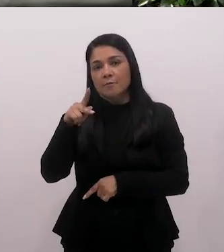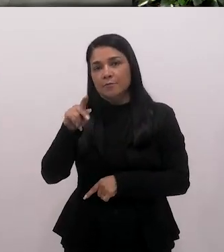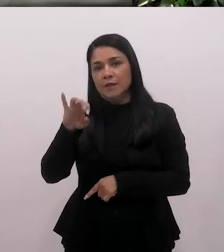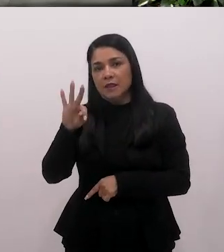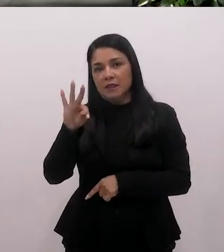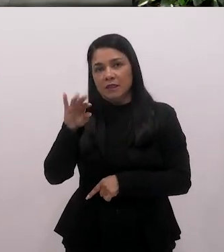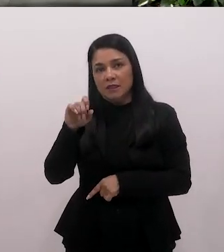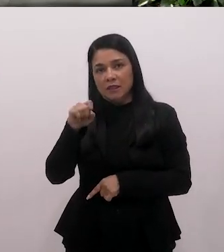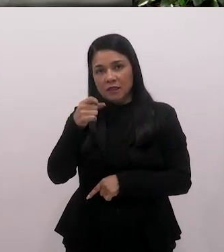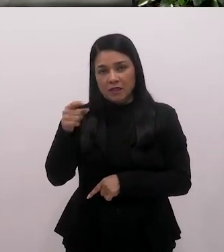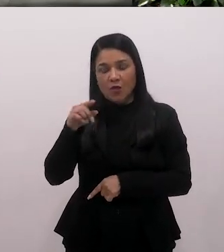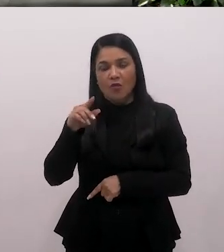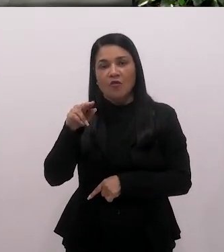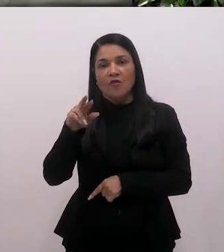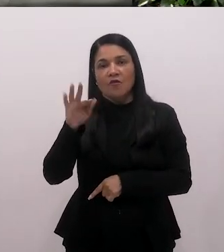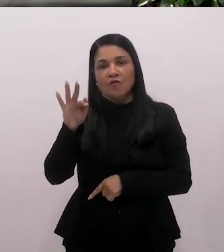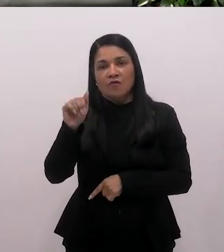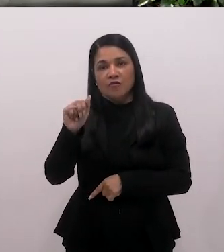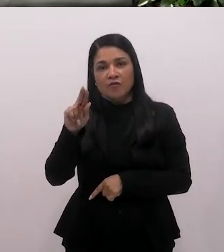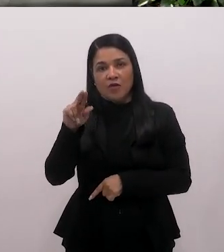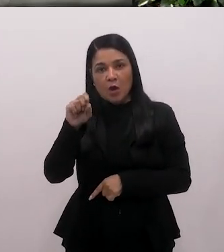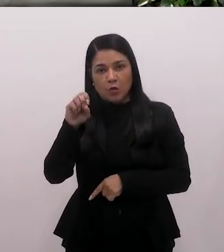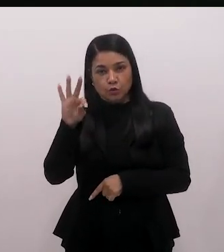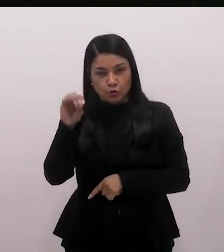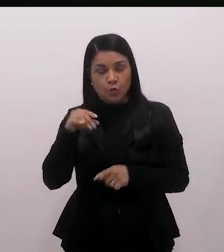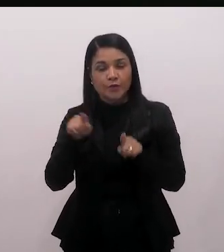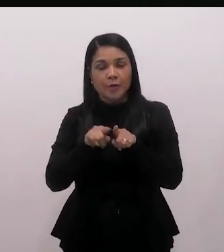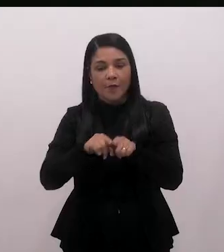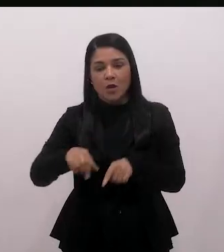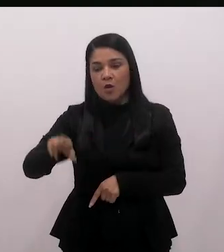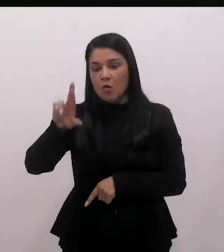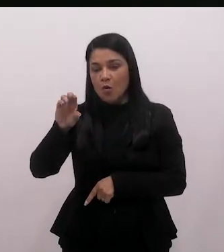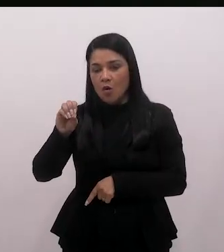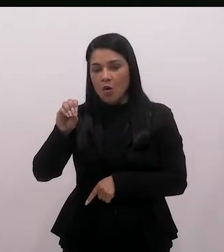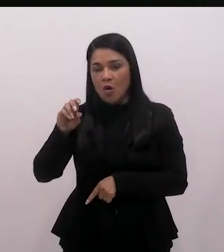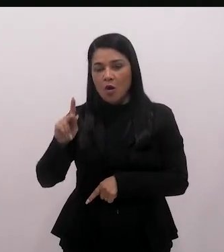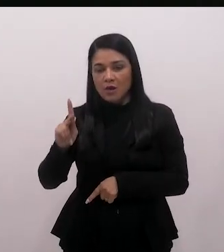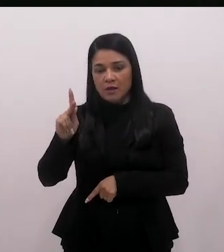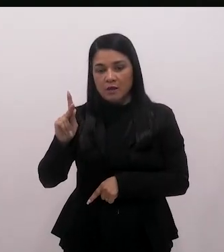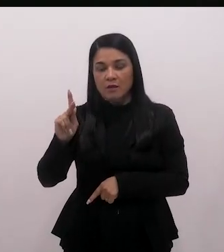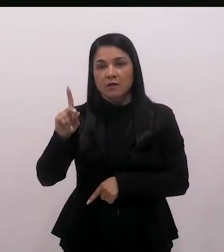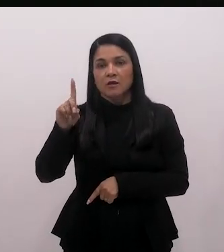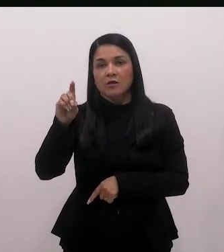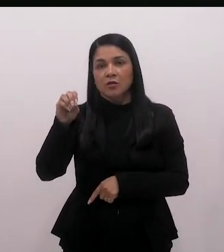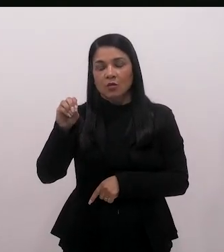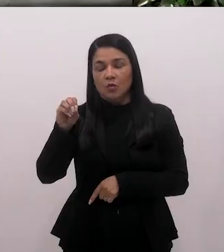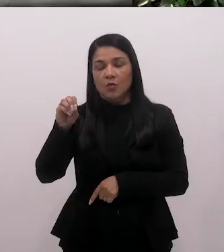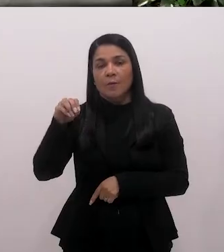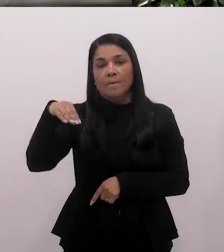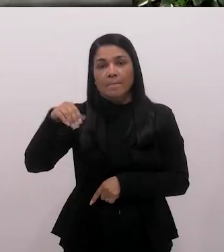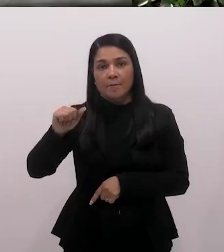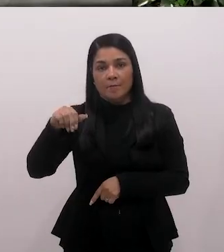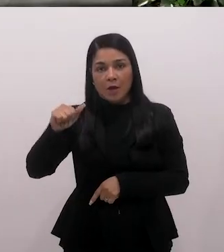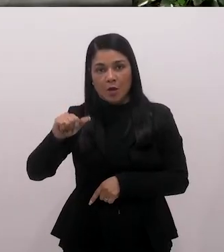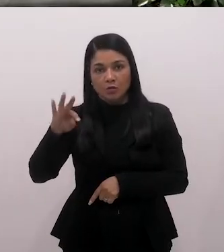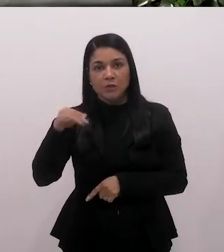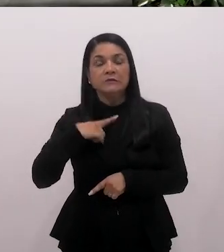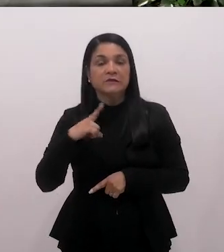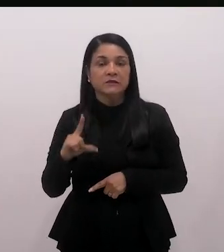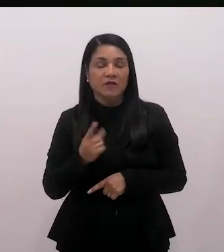Fausto no Rock the Mountain. Eu acho que foi a primeira vez, pelo que eu entendi, que teve uma banda portuguesa.